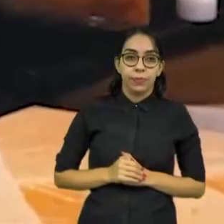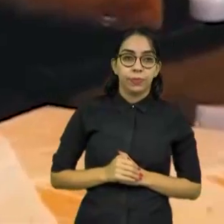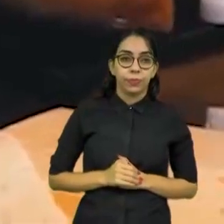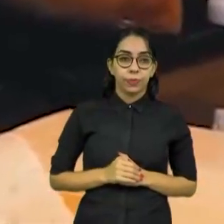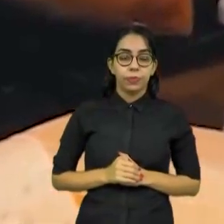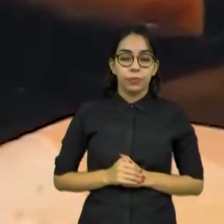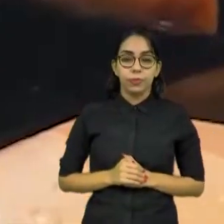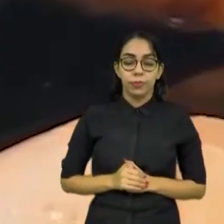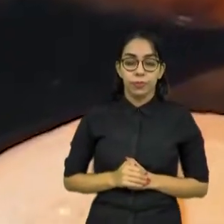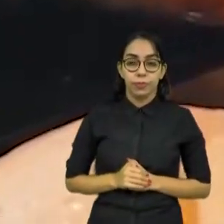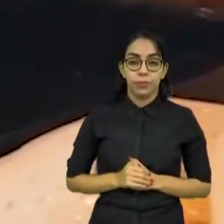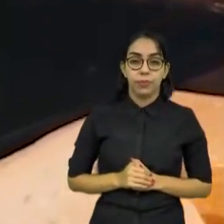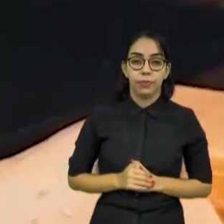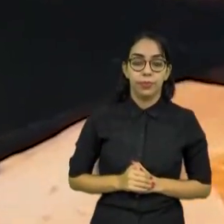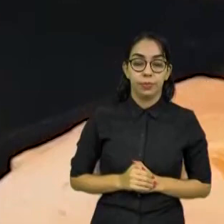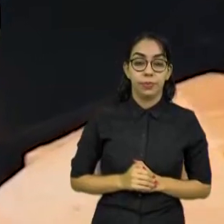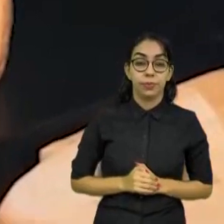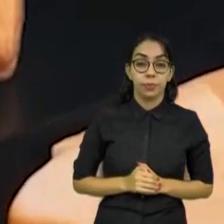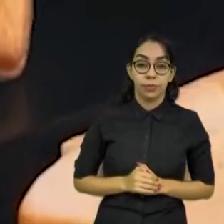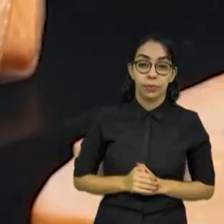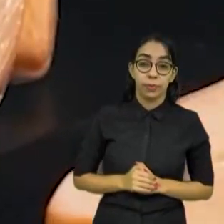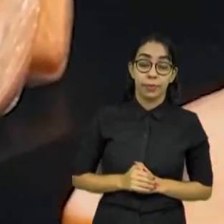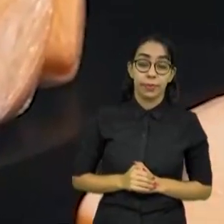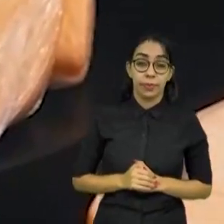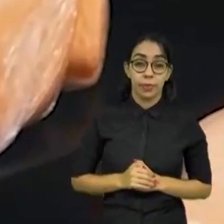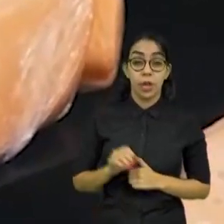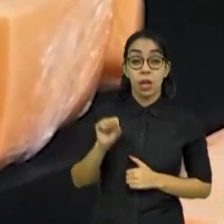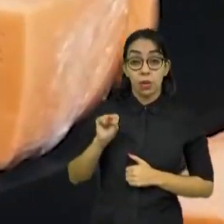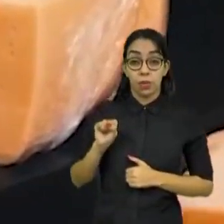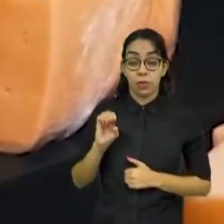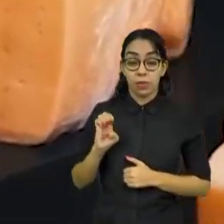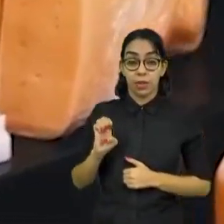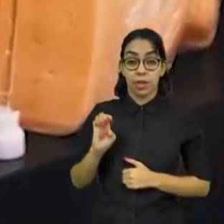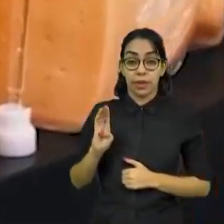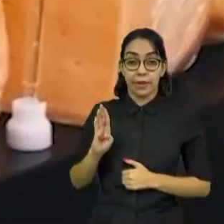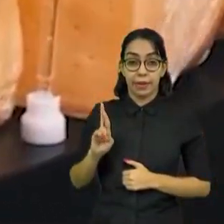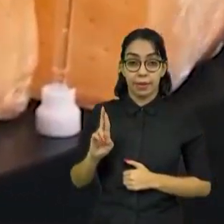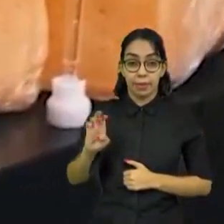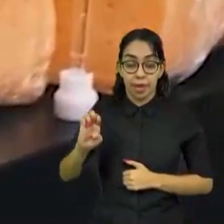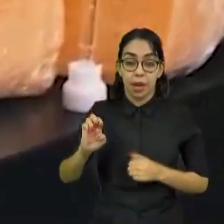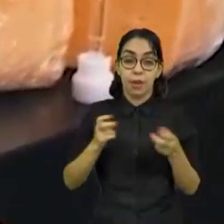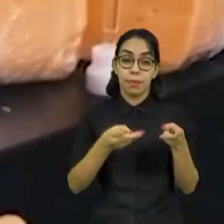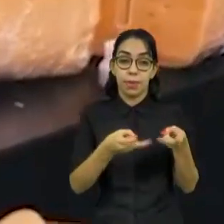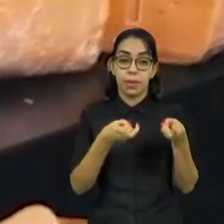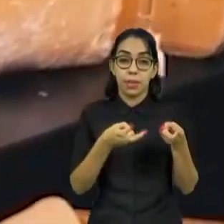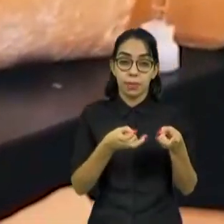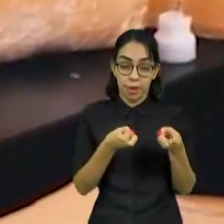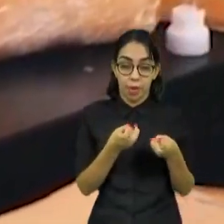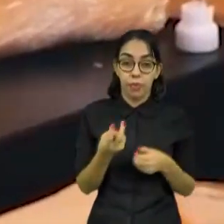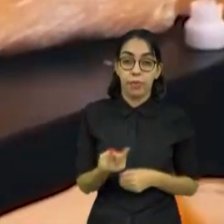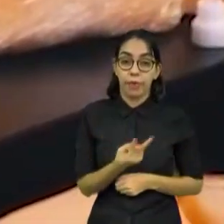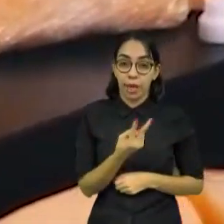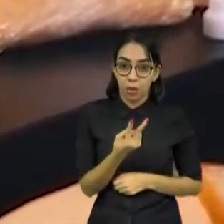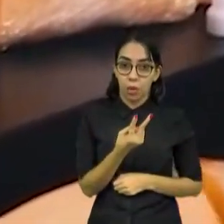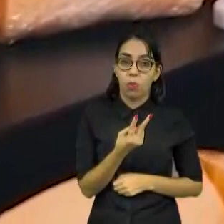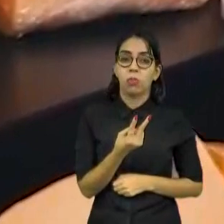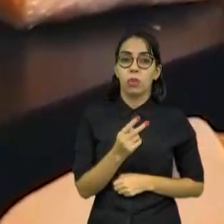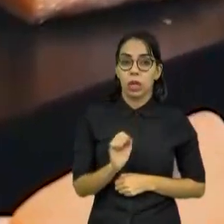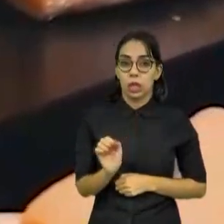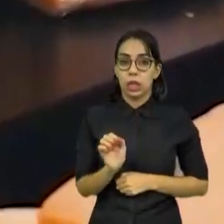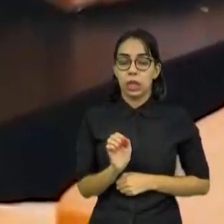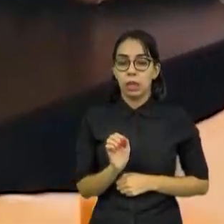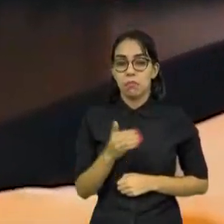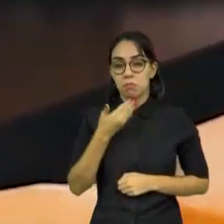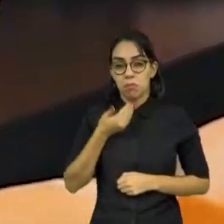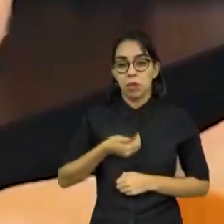O Serviço Brasileiro de Apoio às Micro e Pequenas Empresas identificou um aumento nos preços de produtos com a indicação geográfica